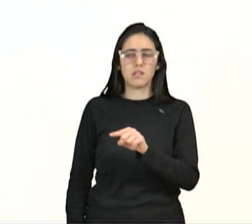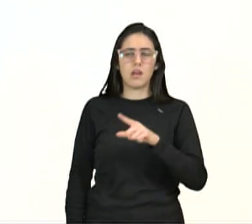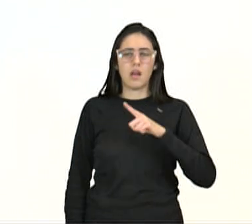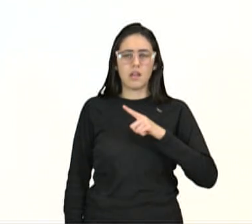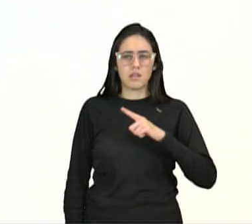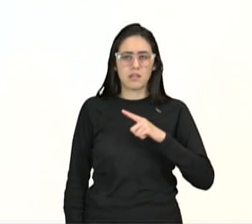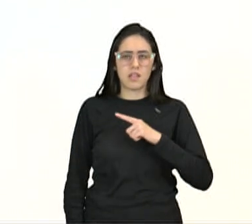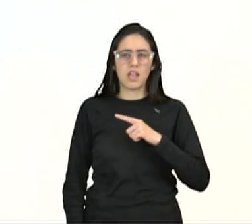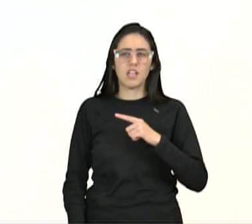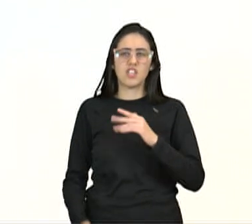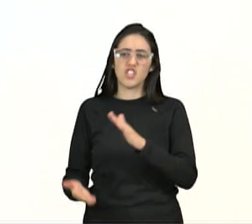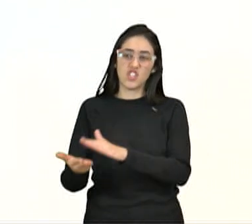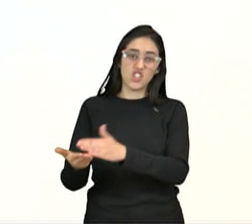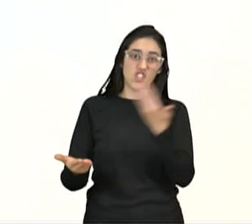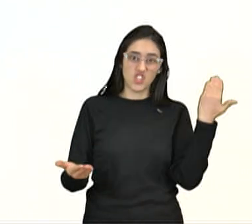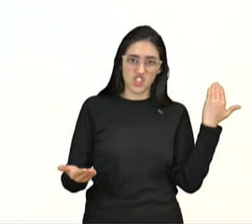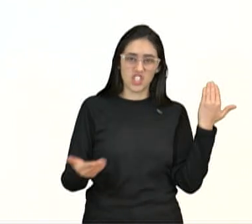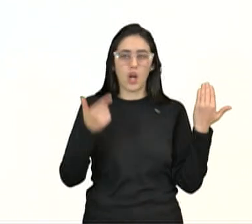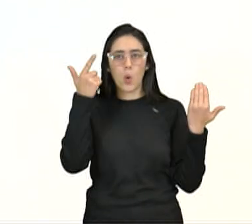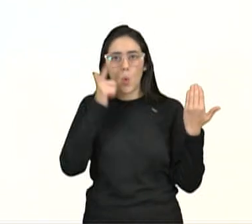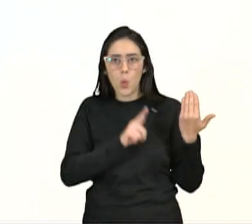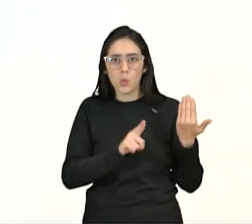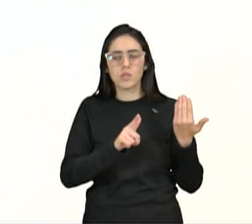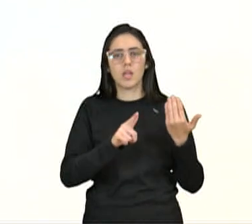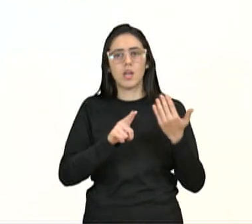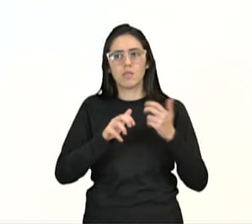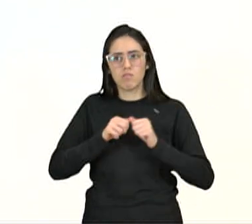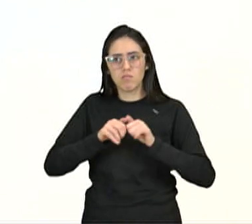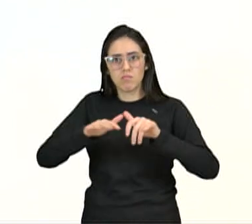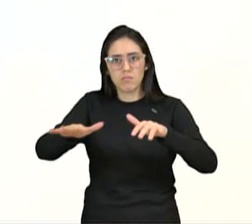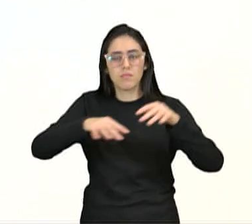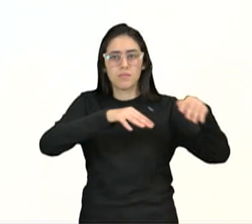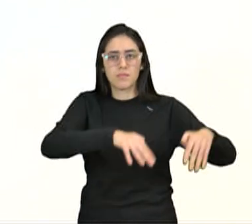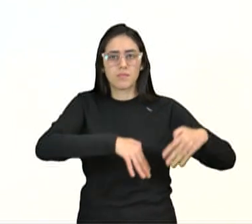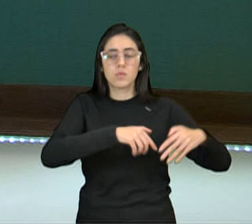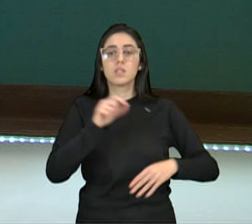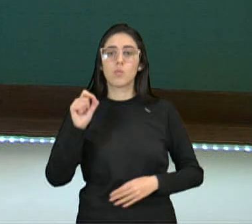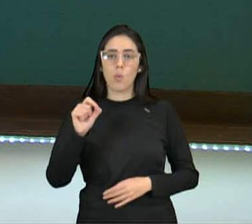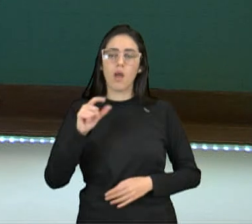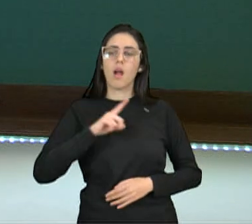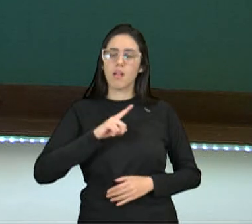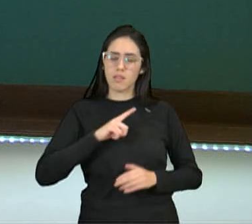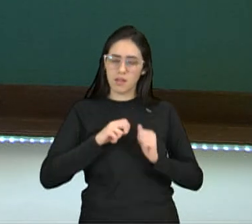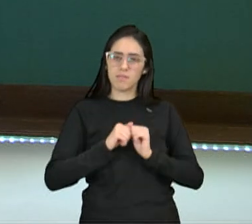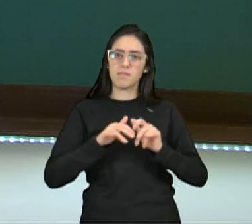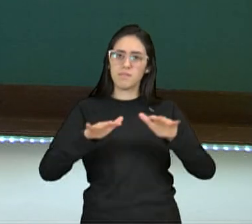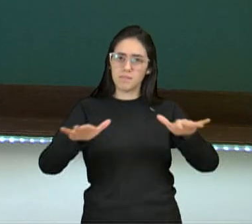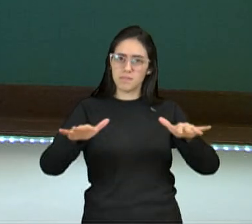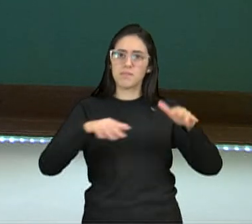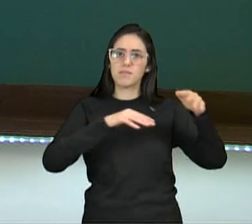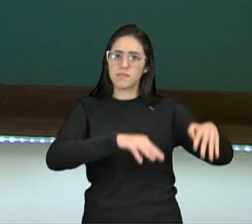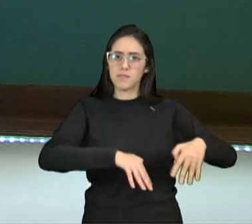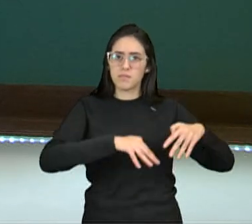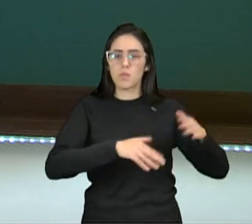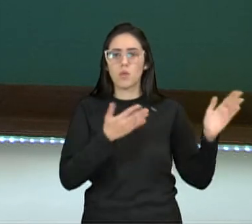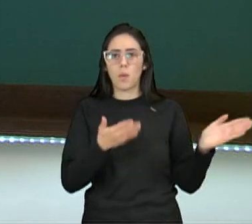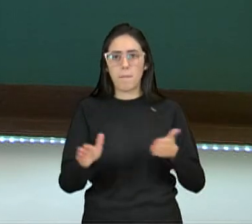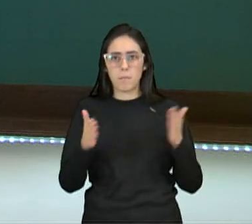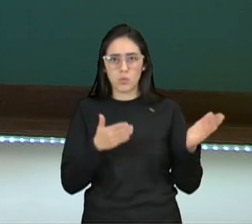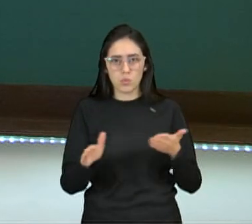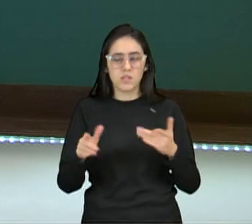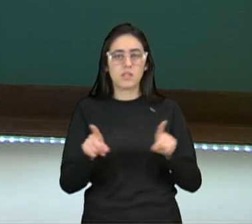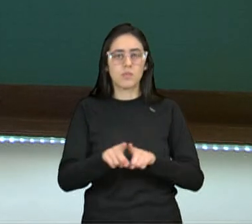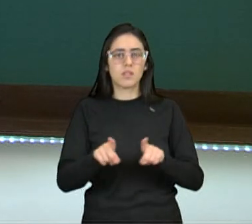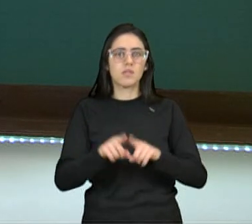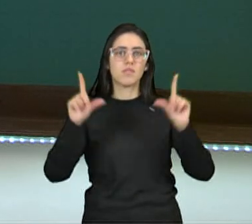ali o cultivo agrícola, eu vou ter o quê? A expansão das áreas de produção e a